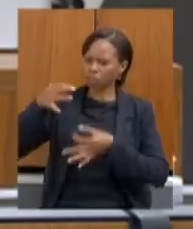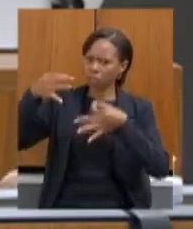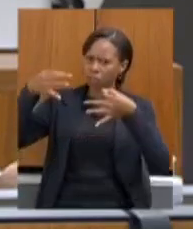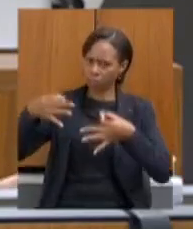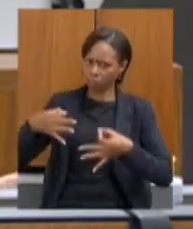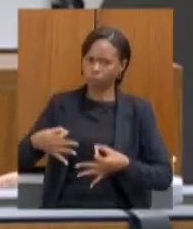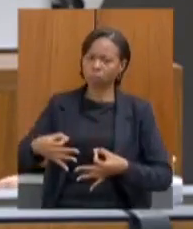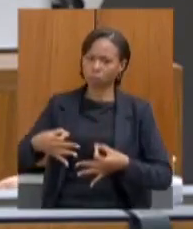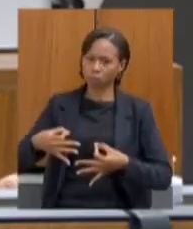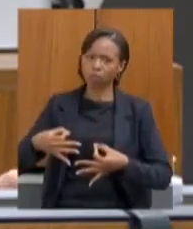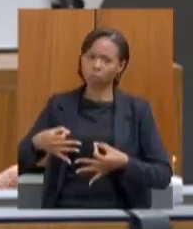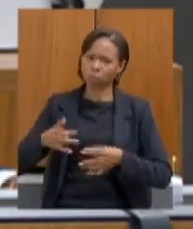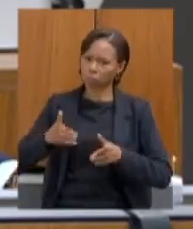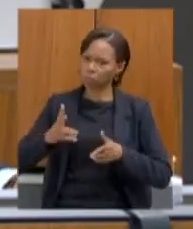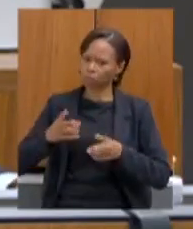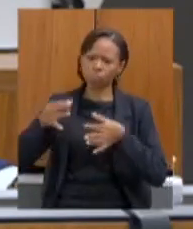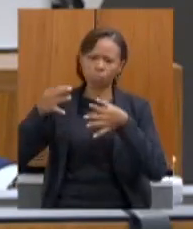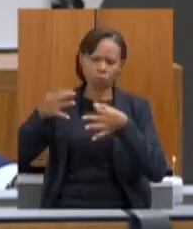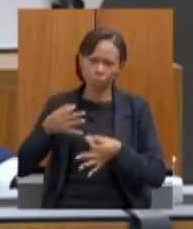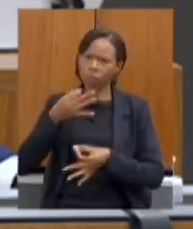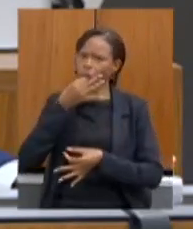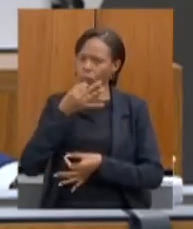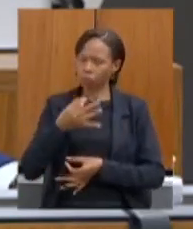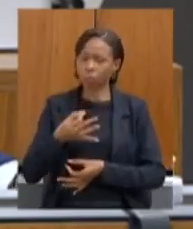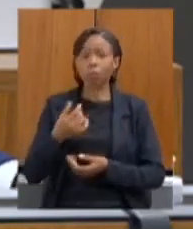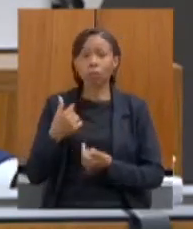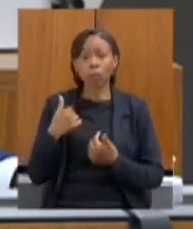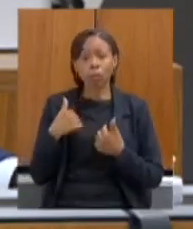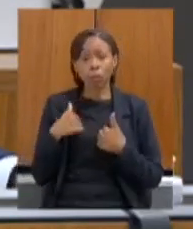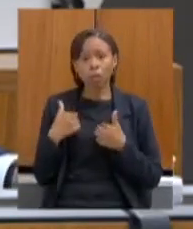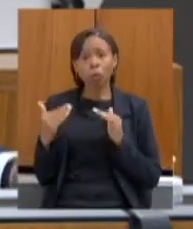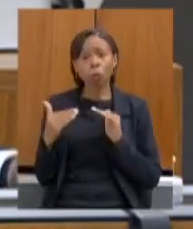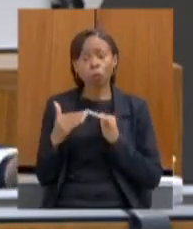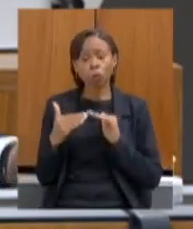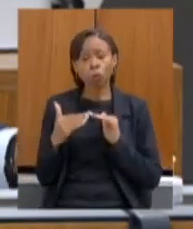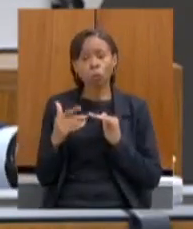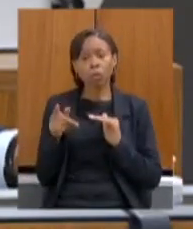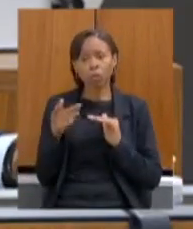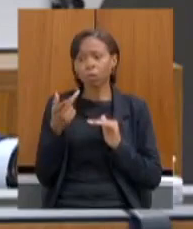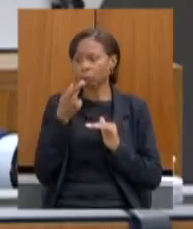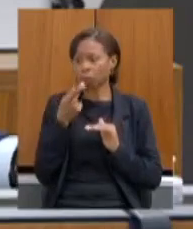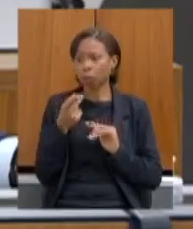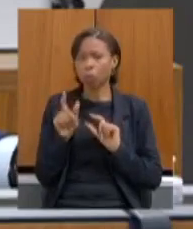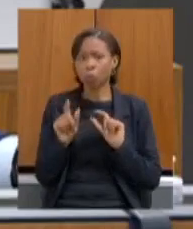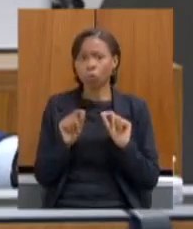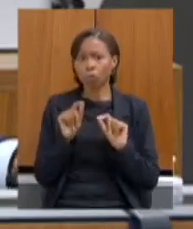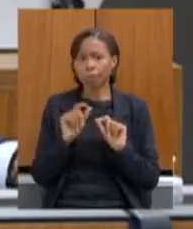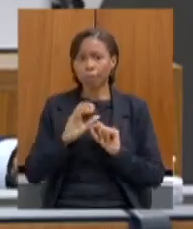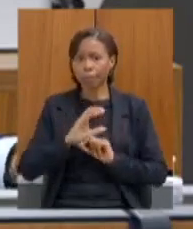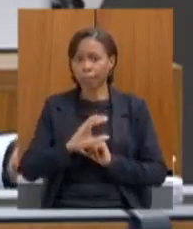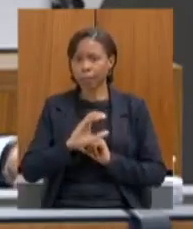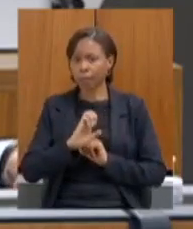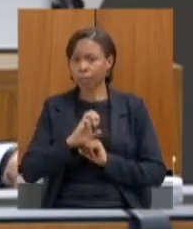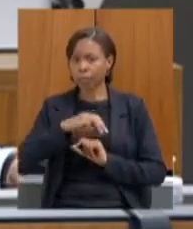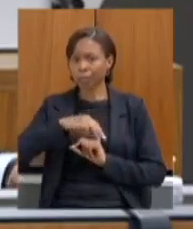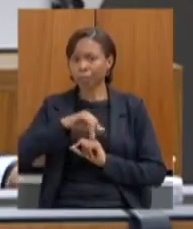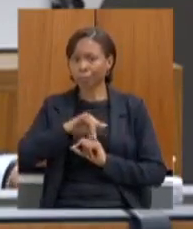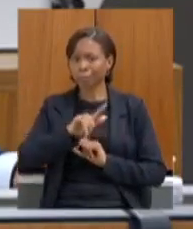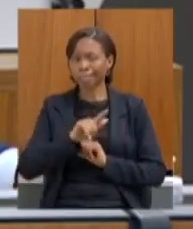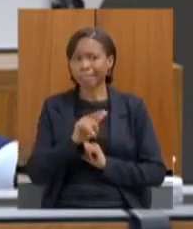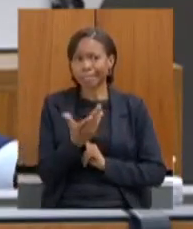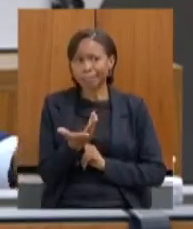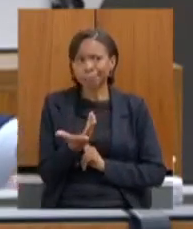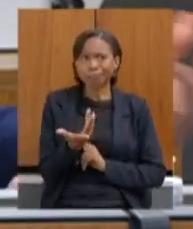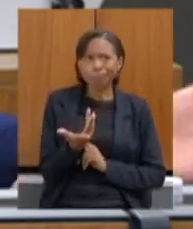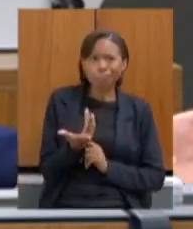correto com as suas ponderações. E eu corroboro aqui com a fala do senhor de que a CEMIG está numa situação muito delicada,